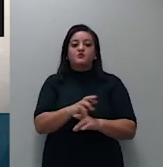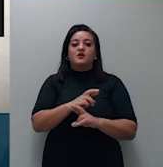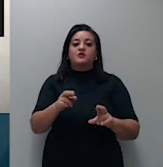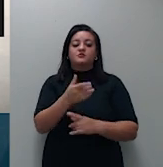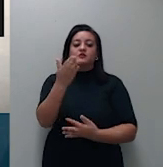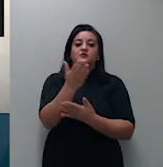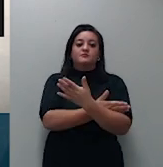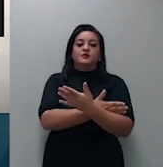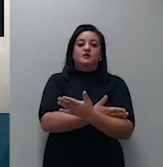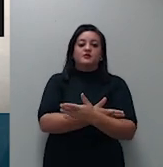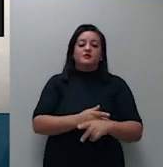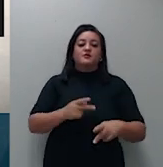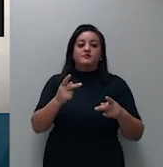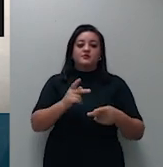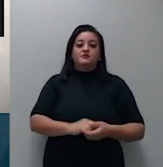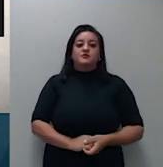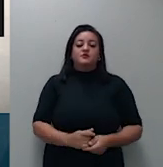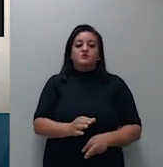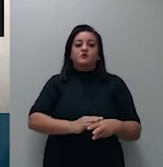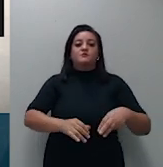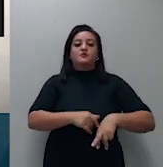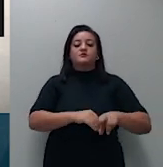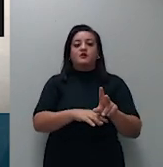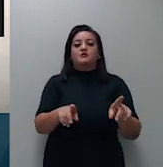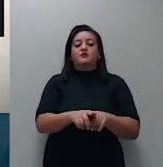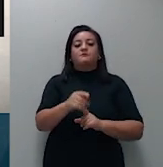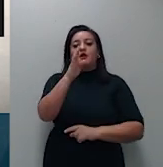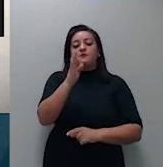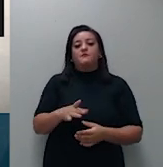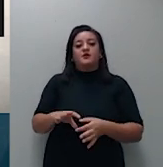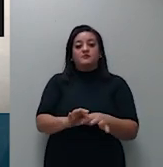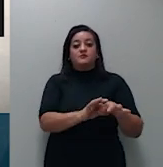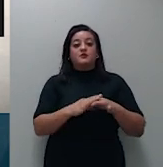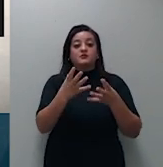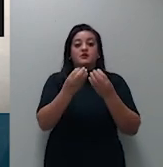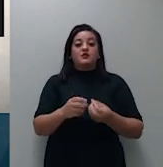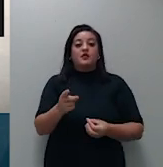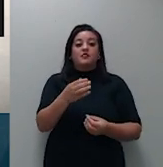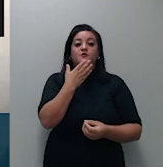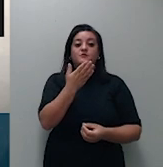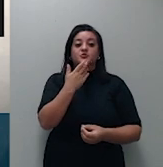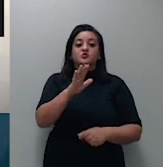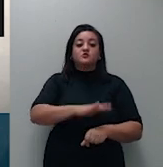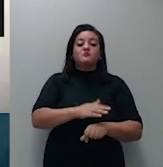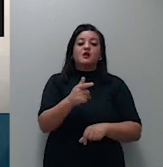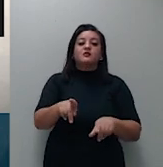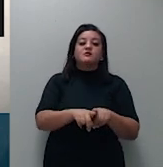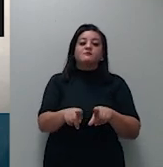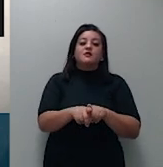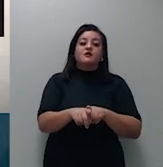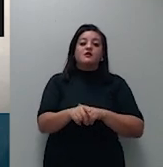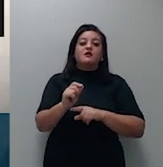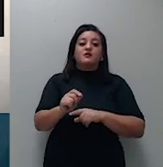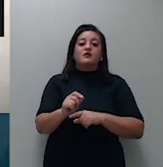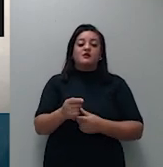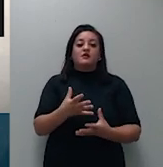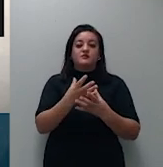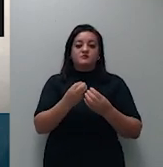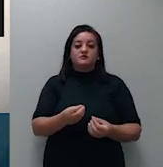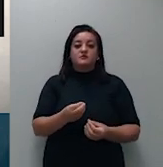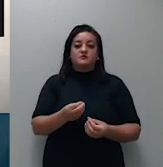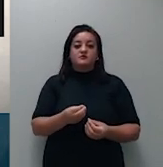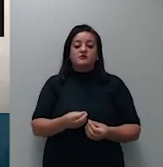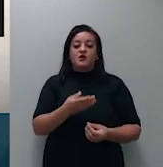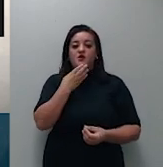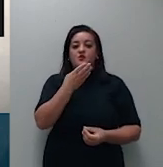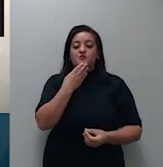referente a prescrição sem sido relator e no mérito por unanimidade negaram provimento à apelação dos demandados e deram parcial